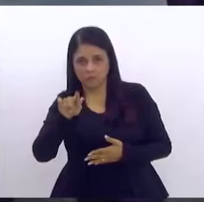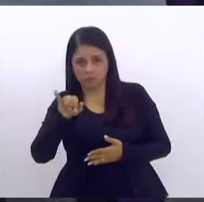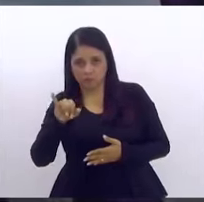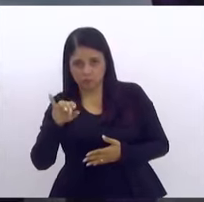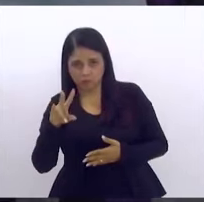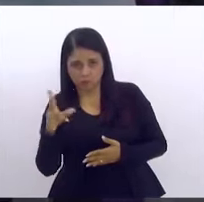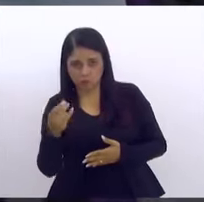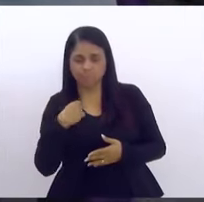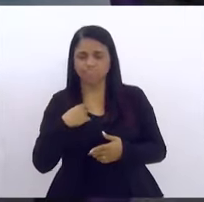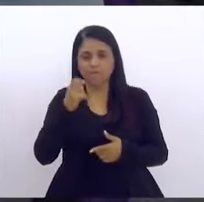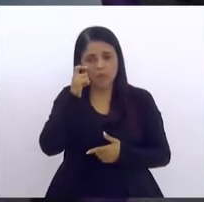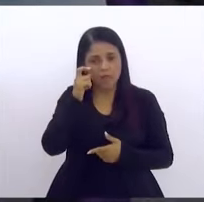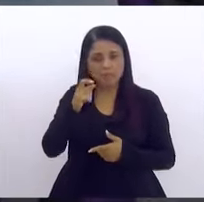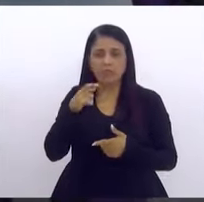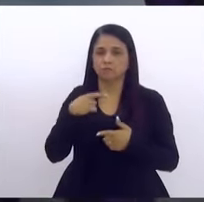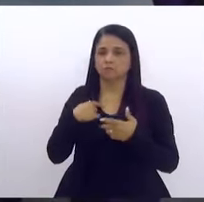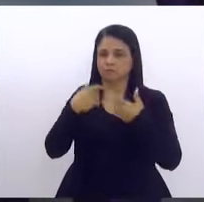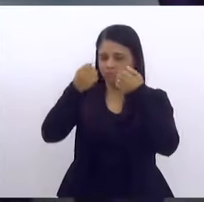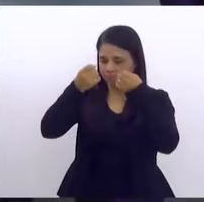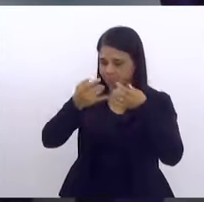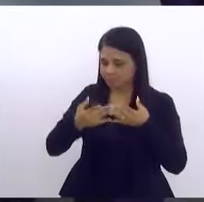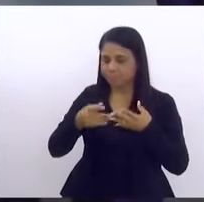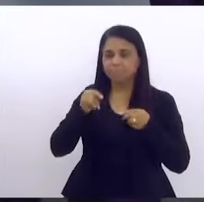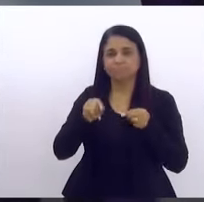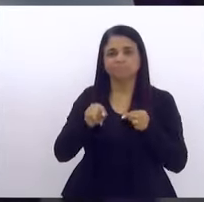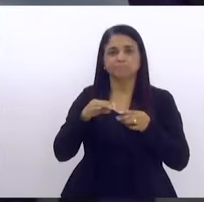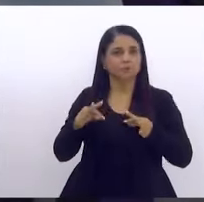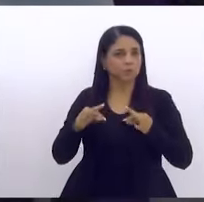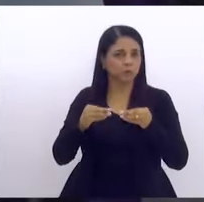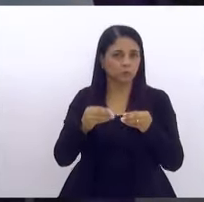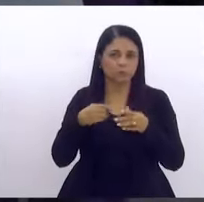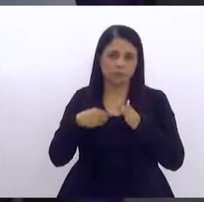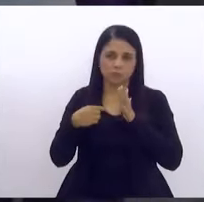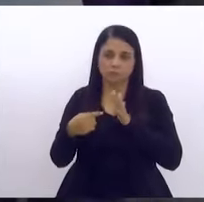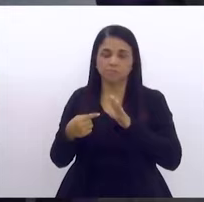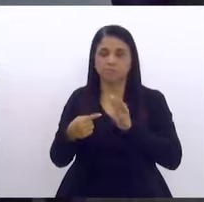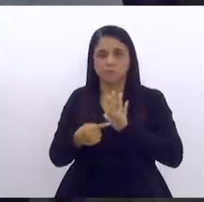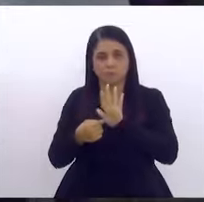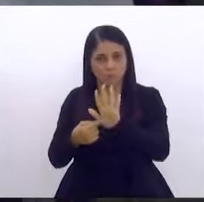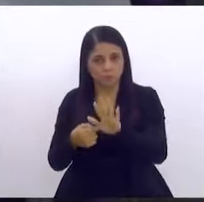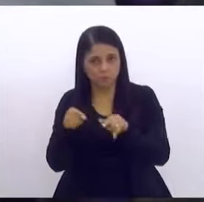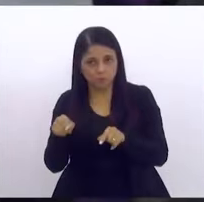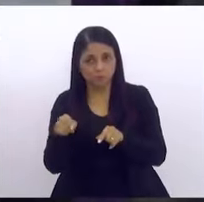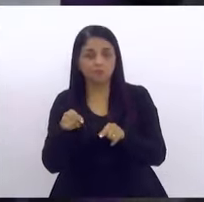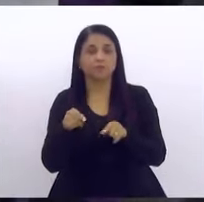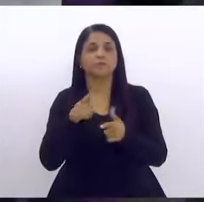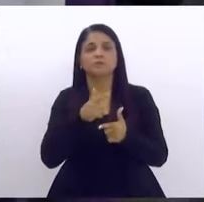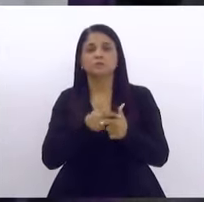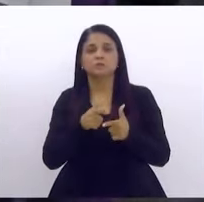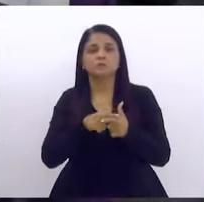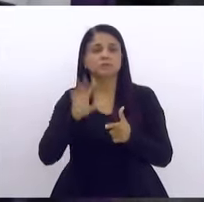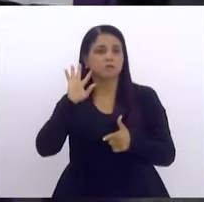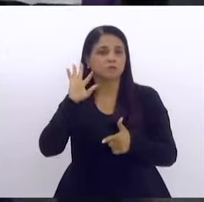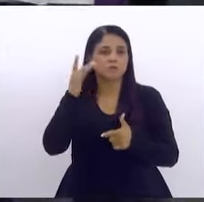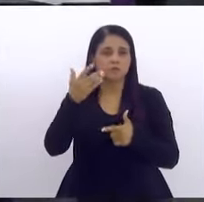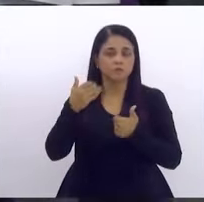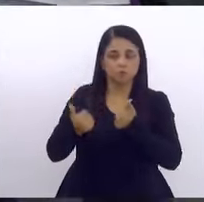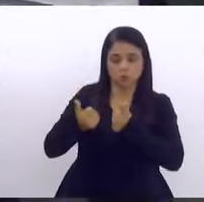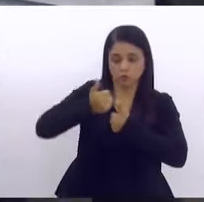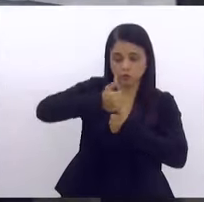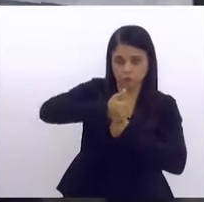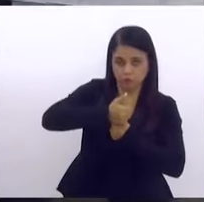nossas ponderações, me foi garantido que todas essas questões estariam solucionadas no